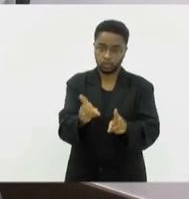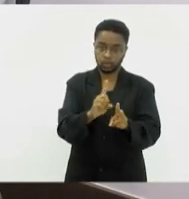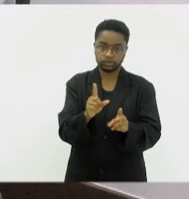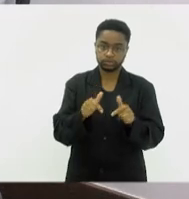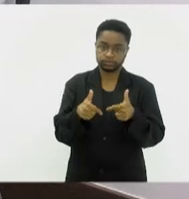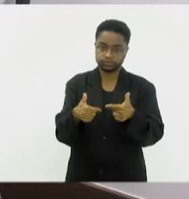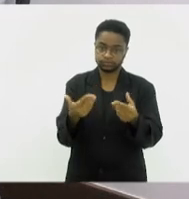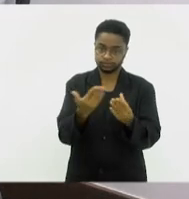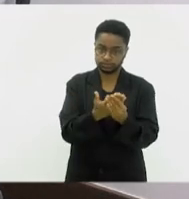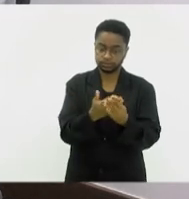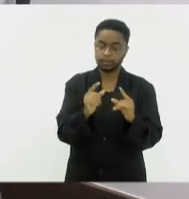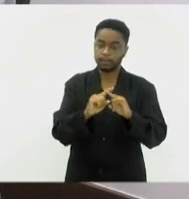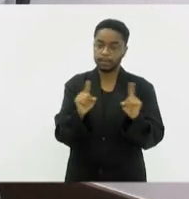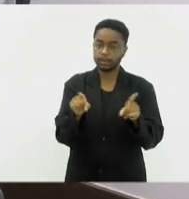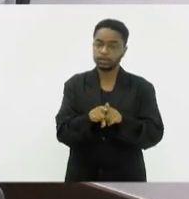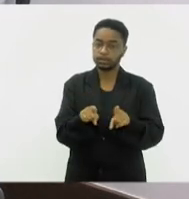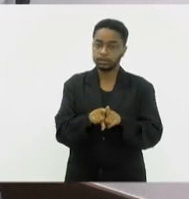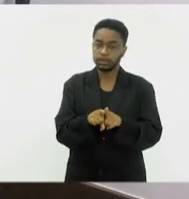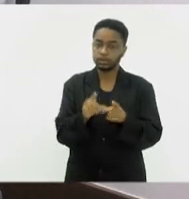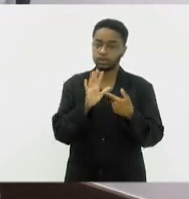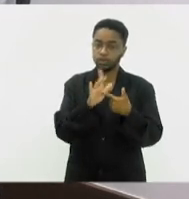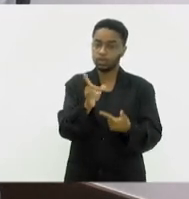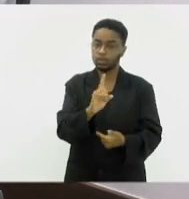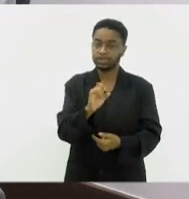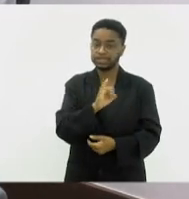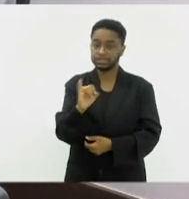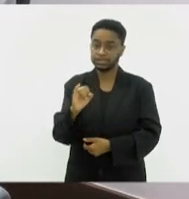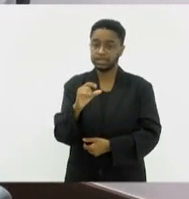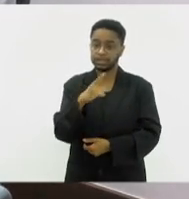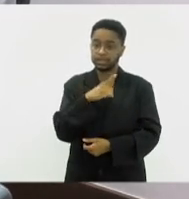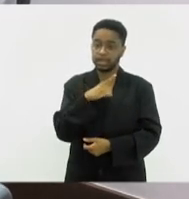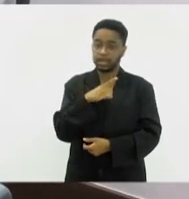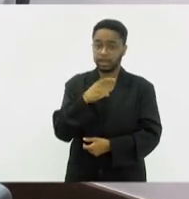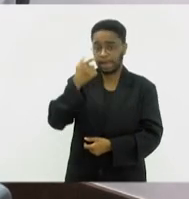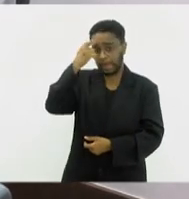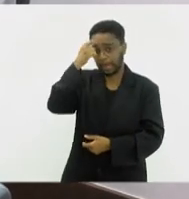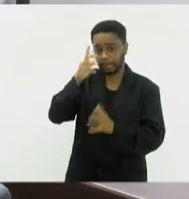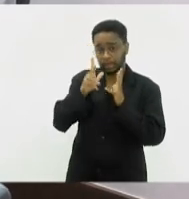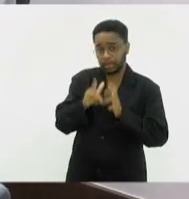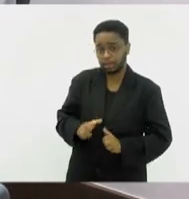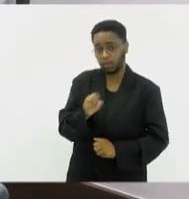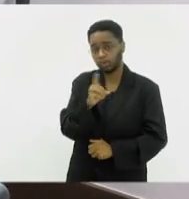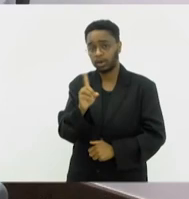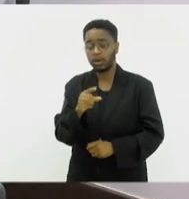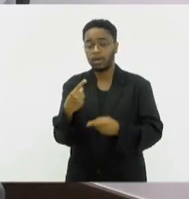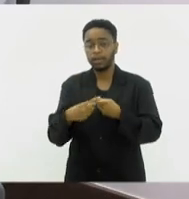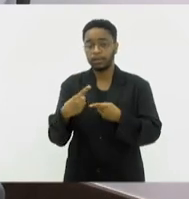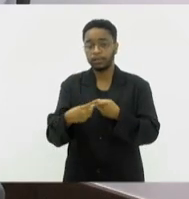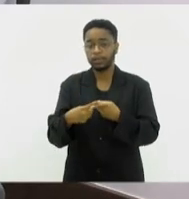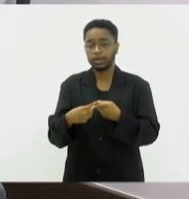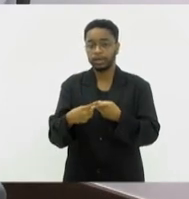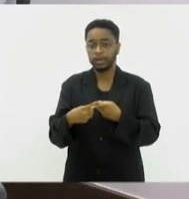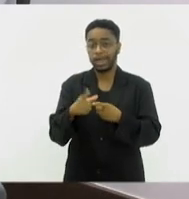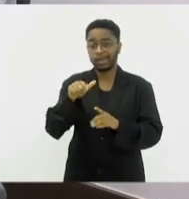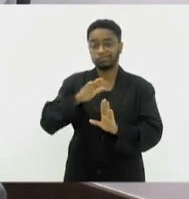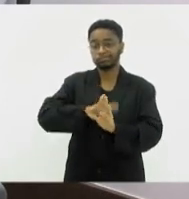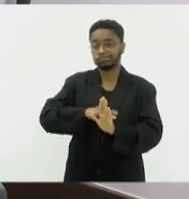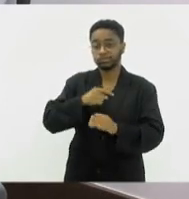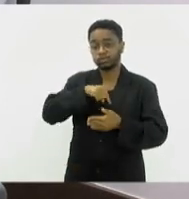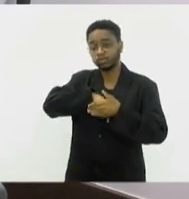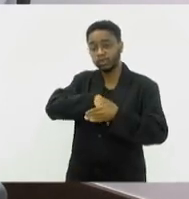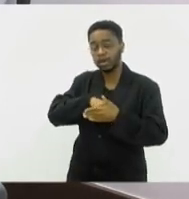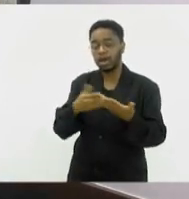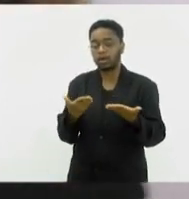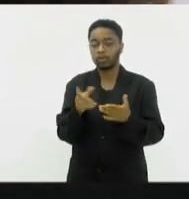penal, isso também não diz se o senhor tem a reputação ilibada ou não. É um caráter subjetivo que, nesse momento, ele é passível